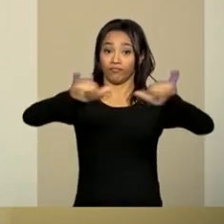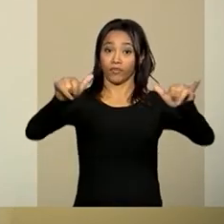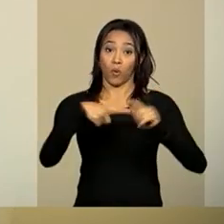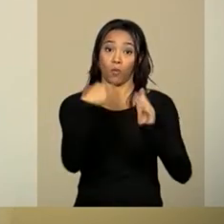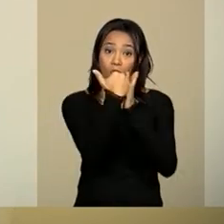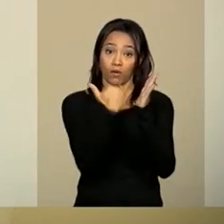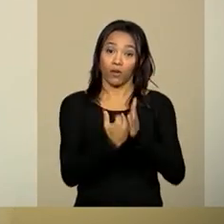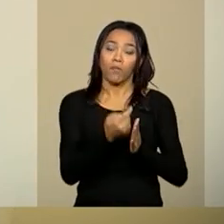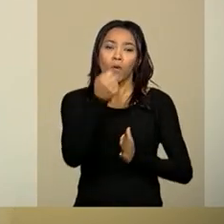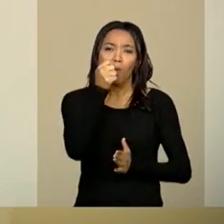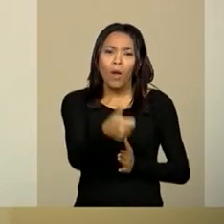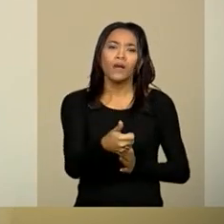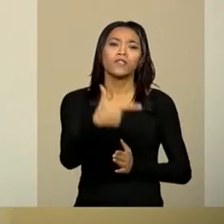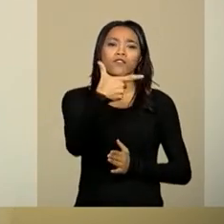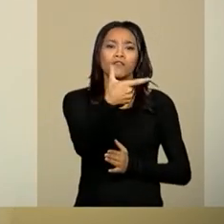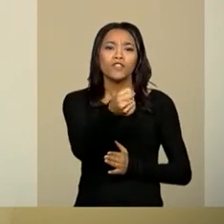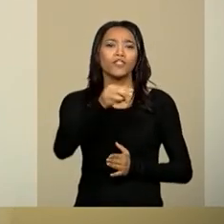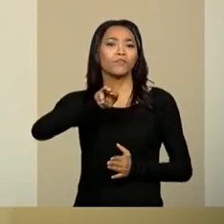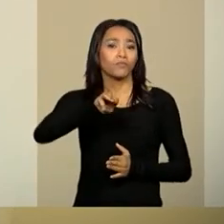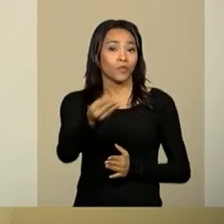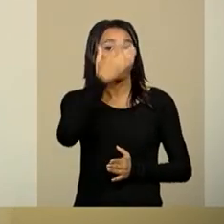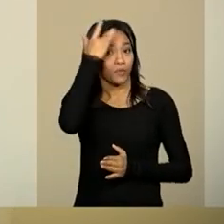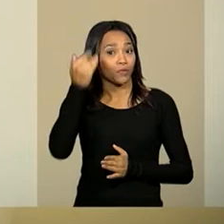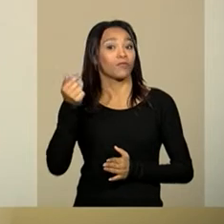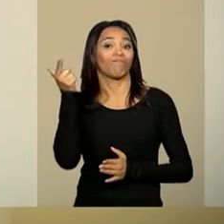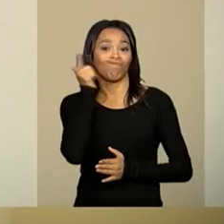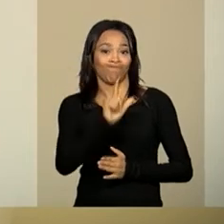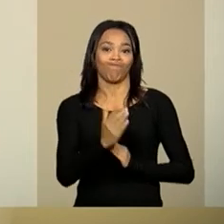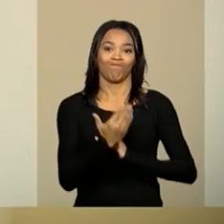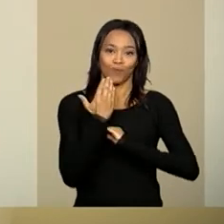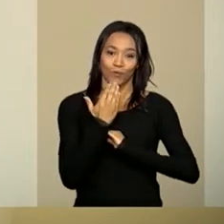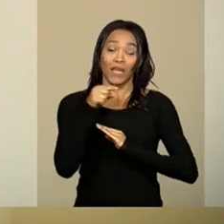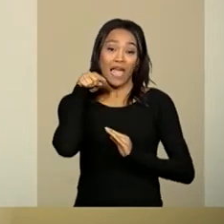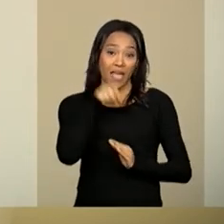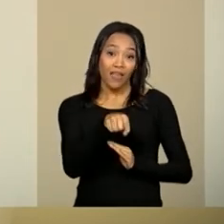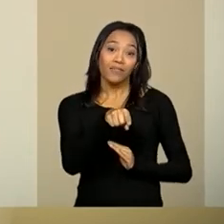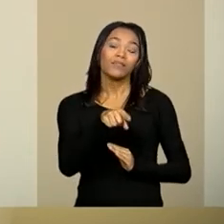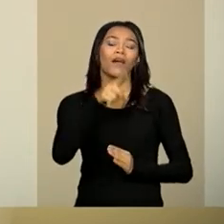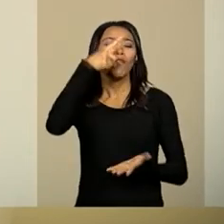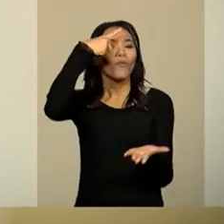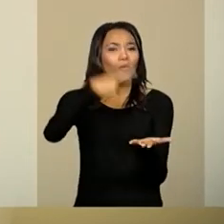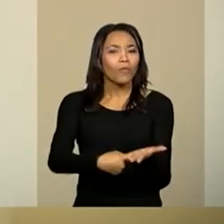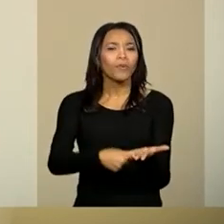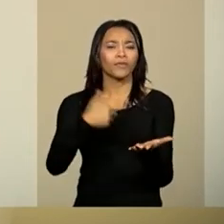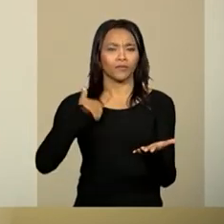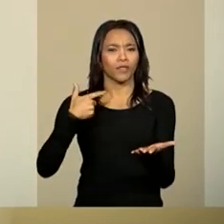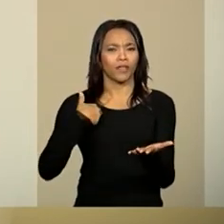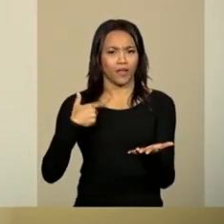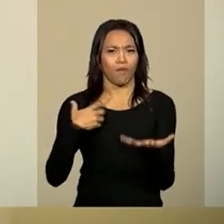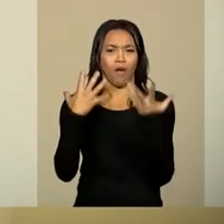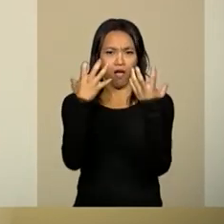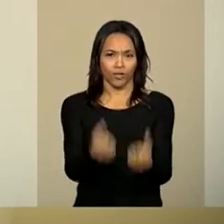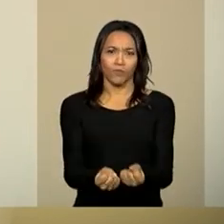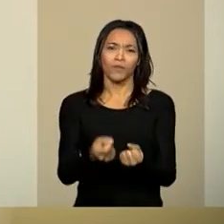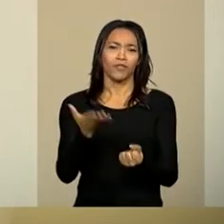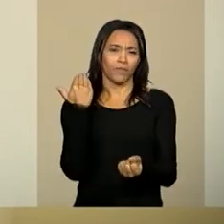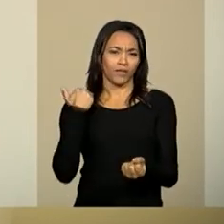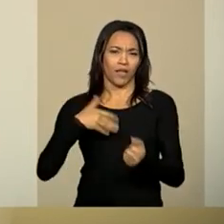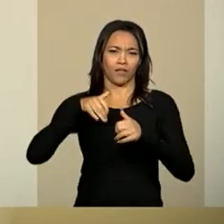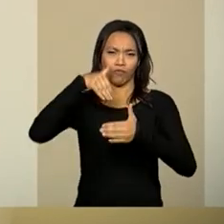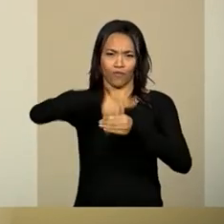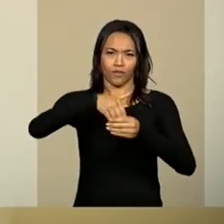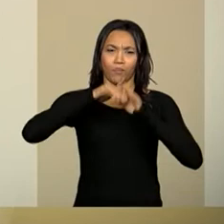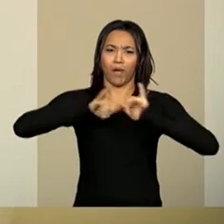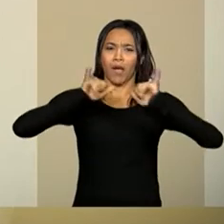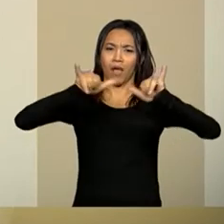programa beneficiou quase 20 milhões de pessoas este Luciano foi um compromisso que assumiu durante a campanha eleitoral de